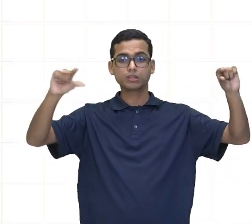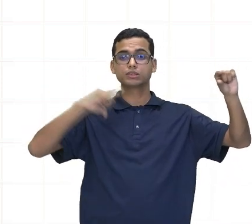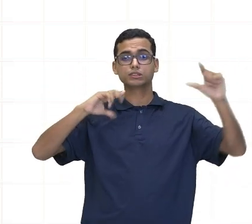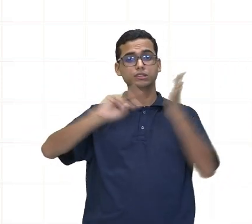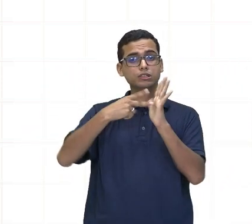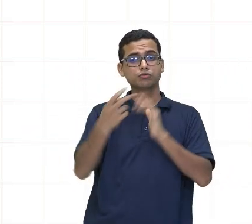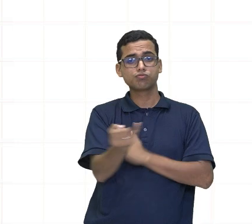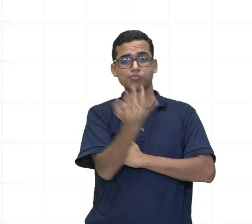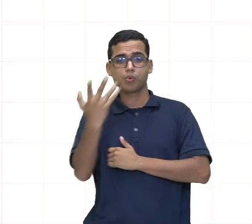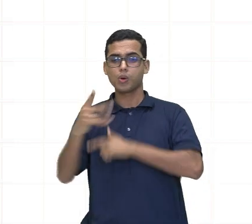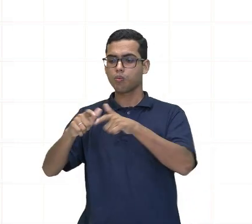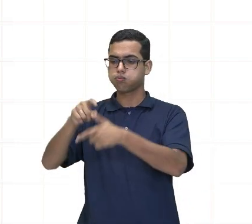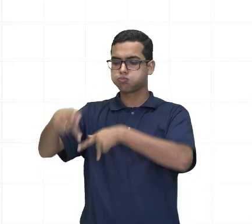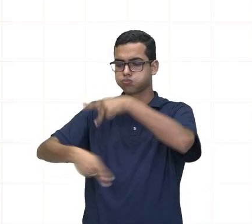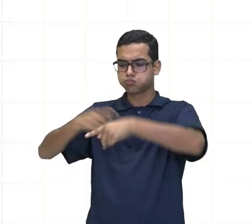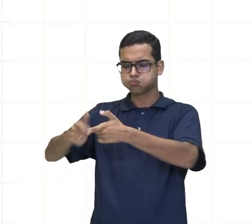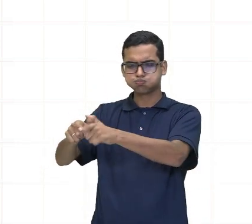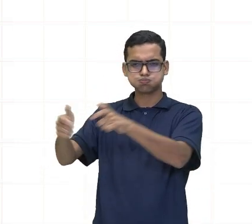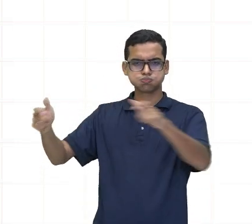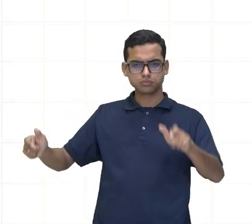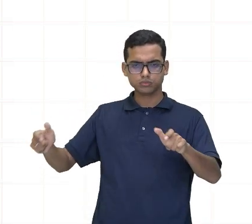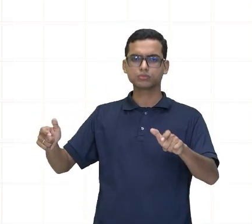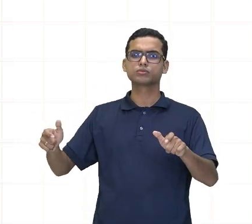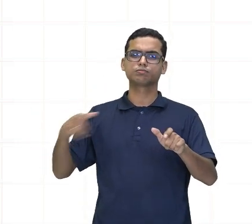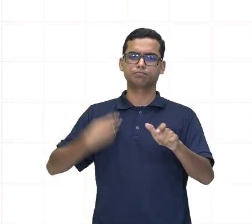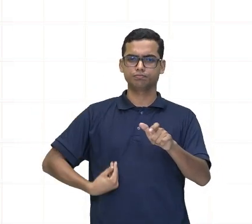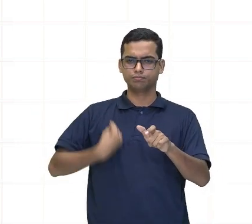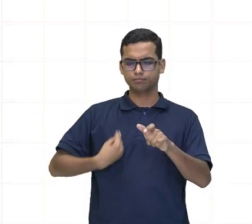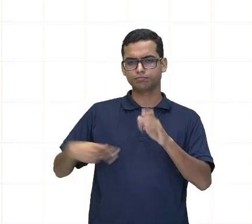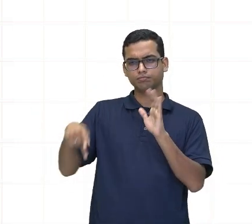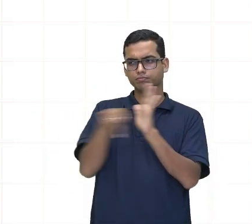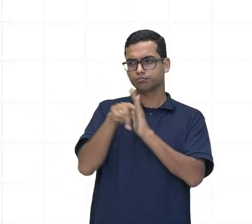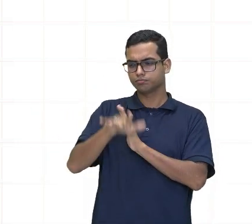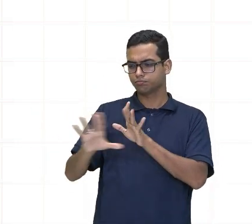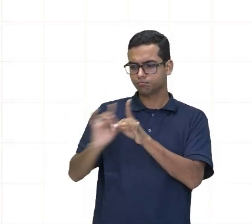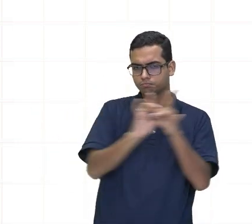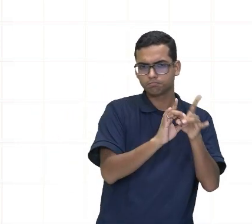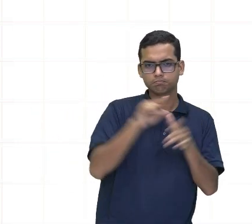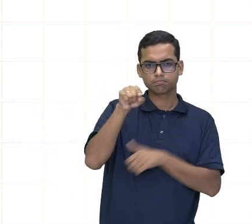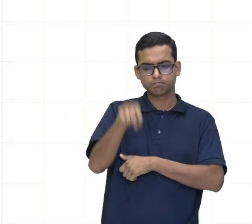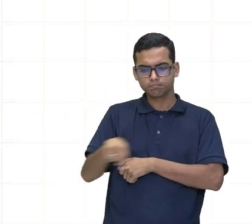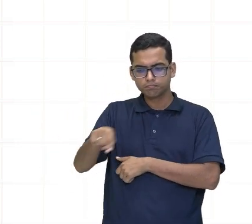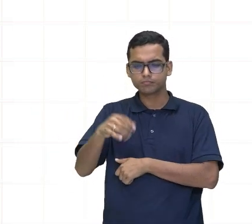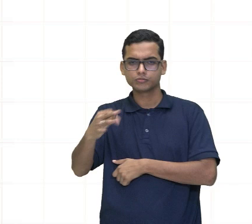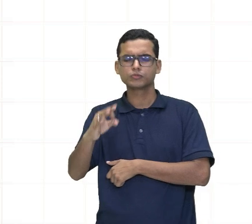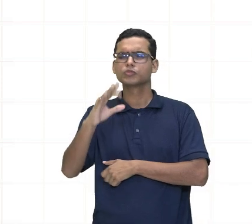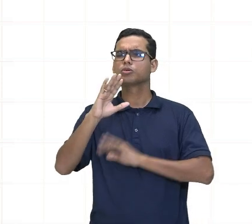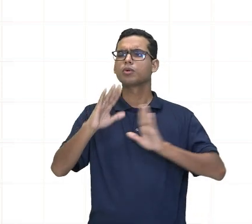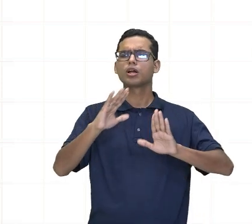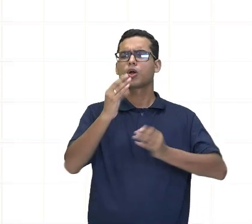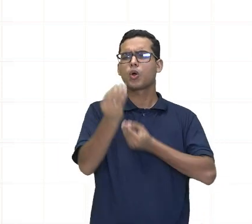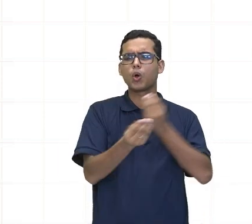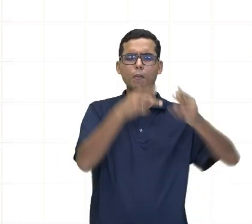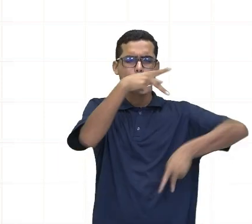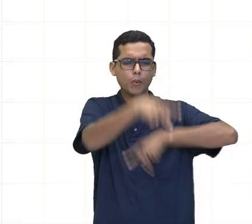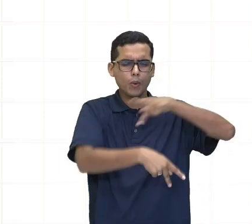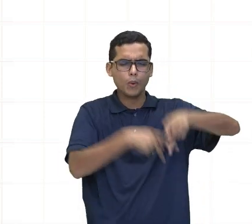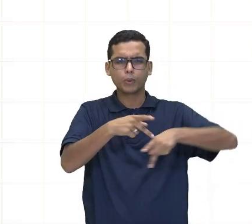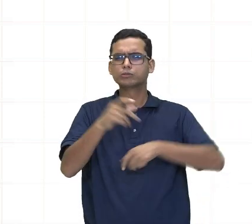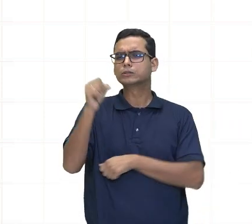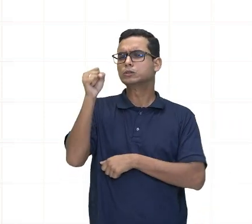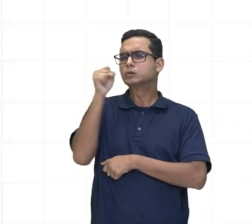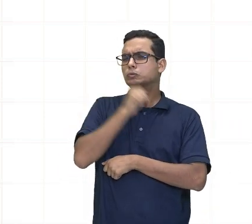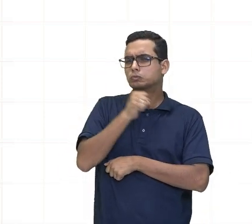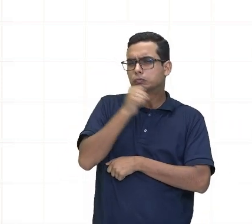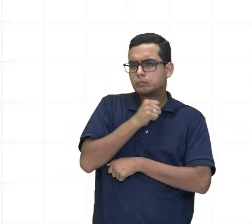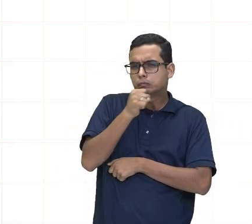da população naquele grupo de idades está inserido ali. E por que essa população aí ela vem envelhecendo, né?